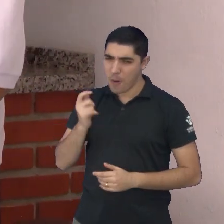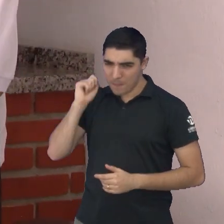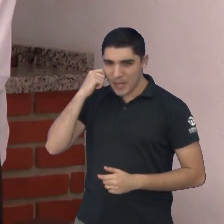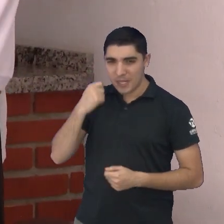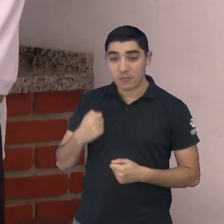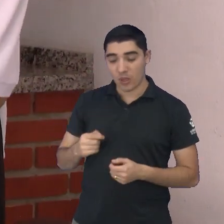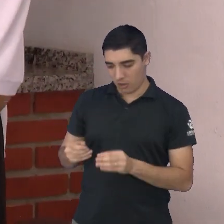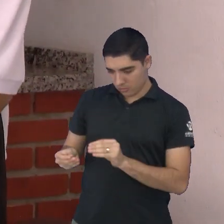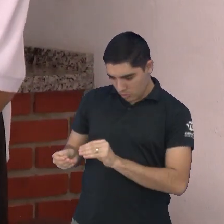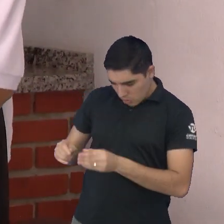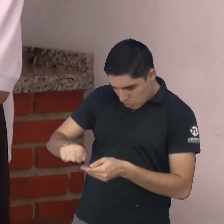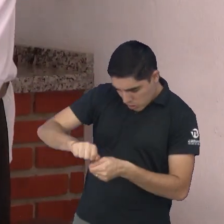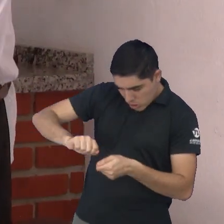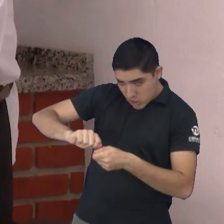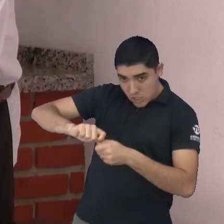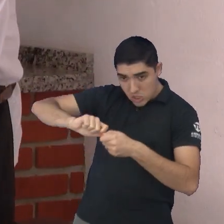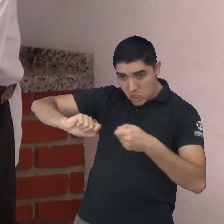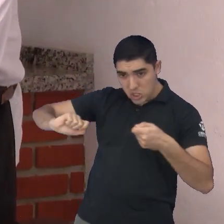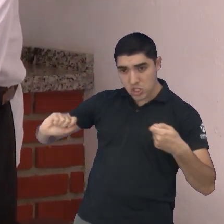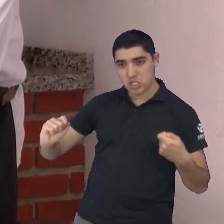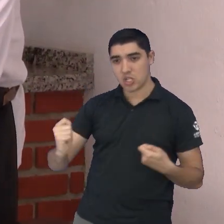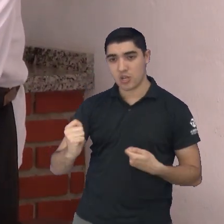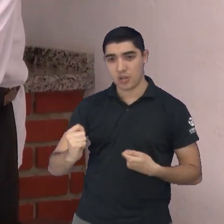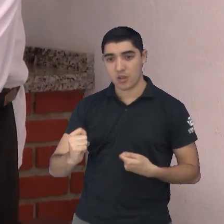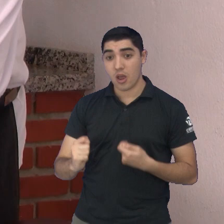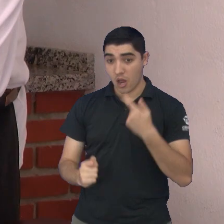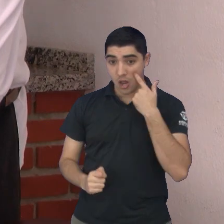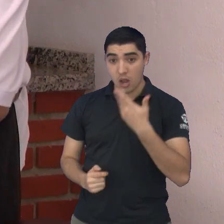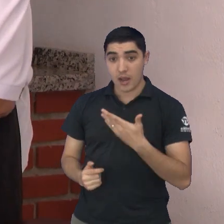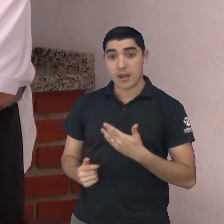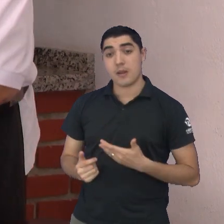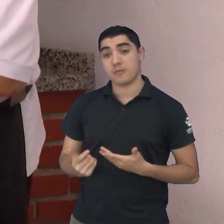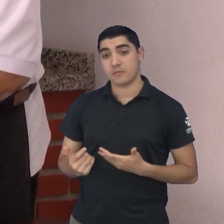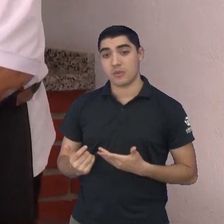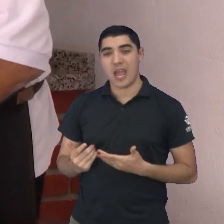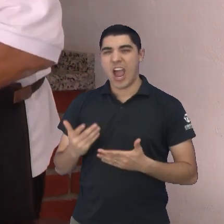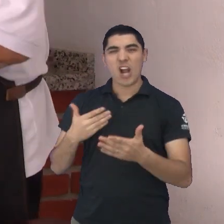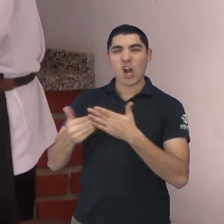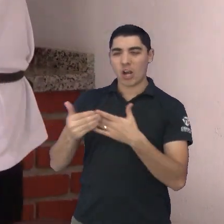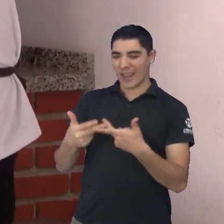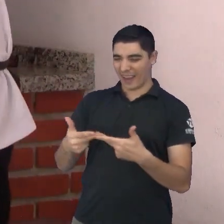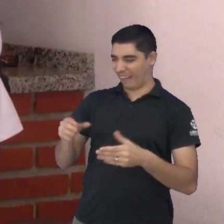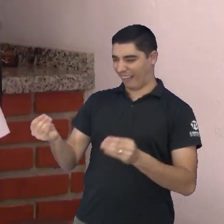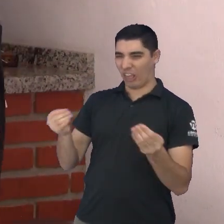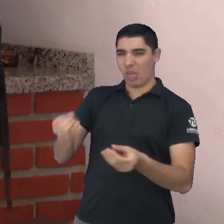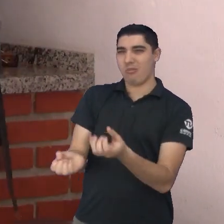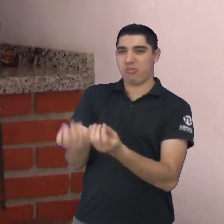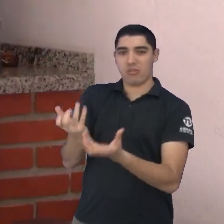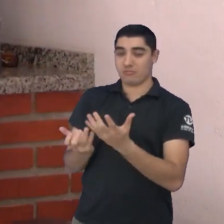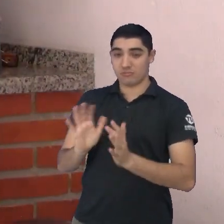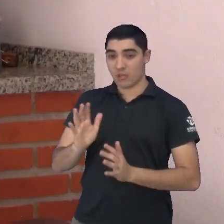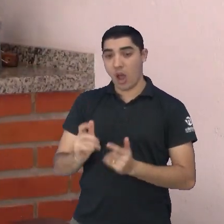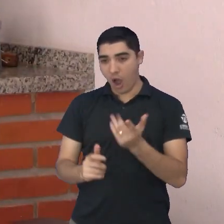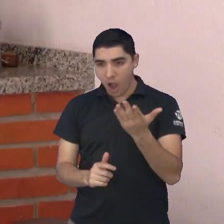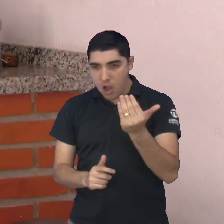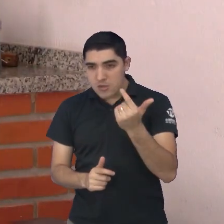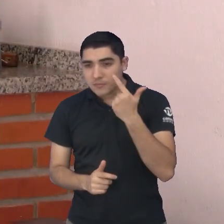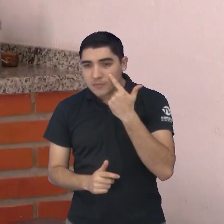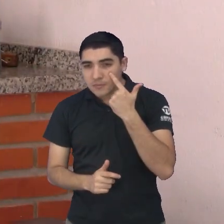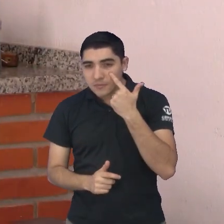Rasga um pedacinho aqui, ó. Não é para acender com coisa. Só se eu colocar no fundo aqui, vem cá, no fundo da